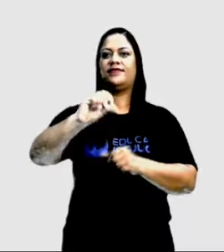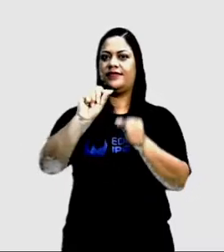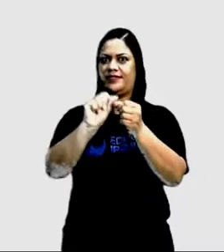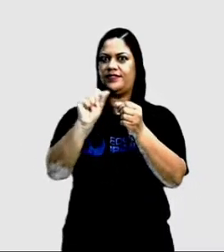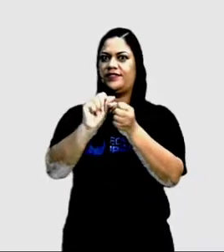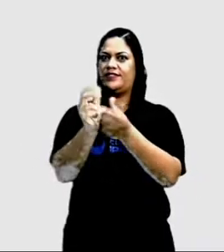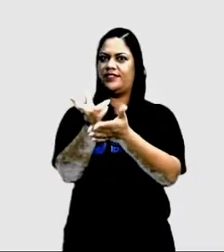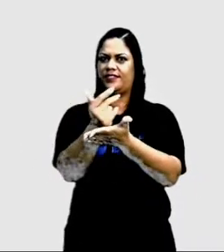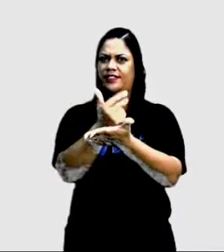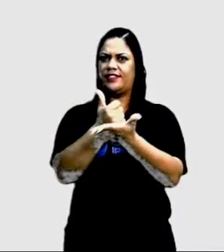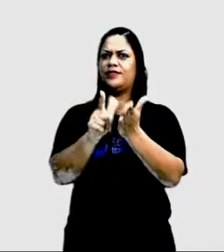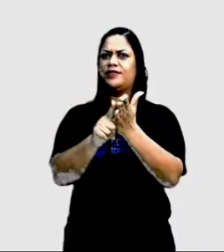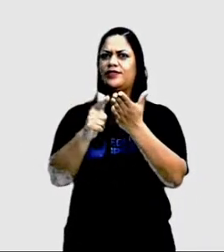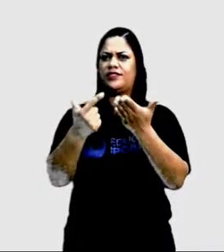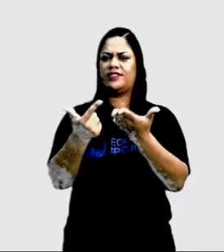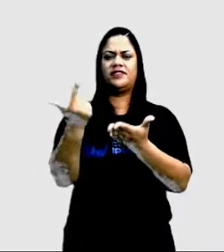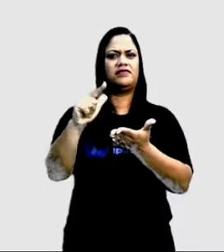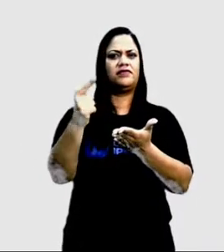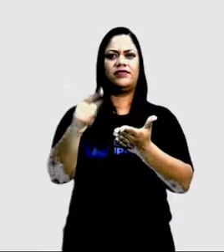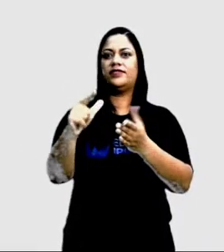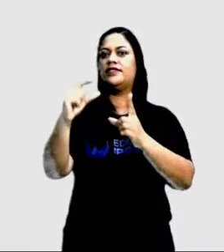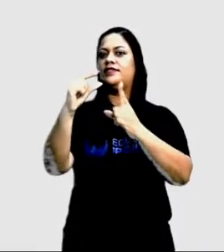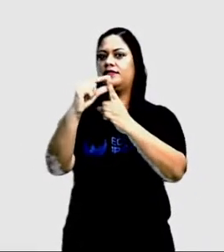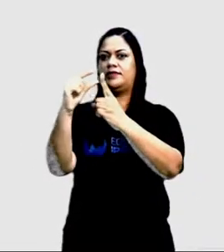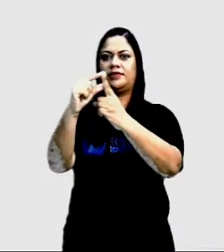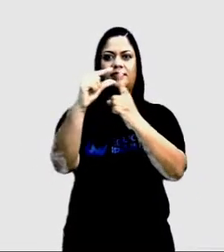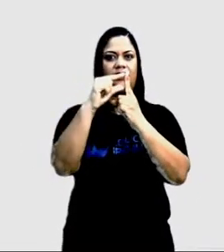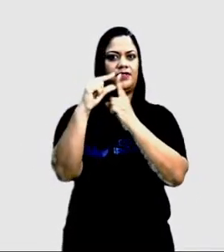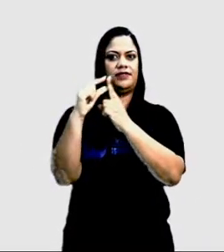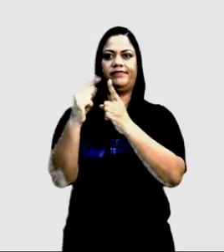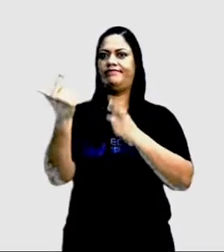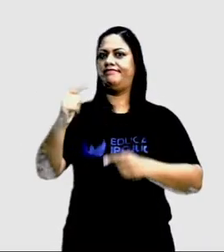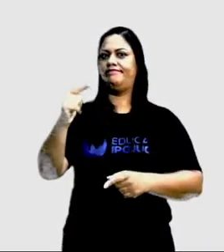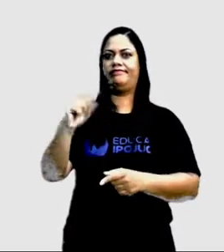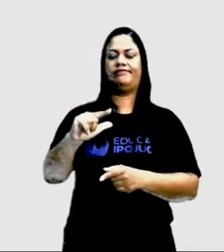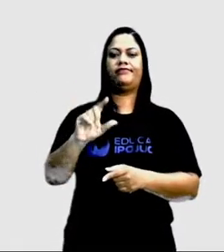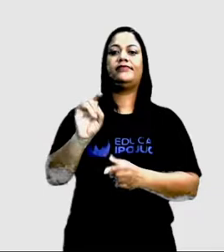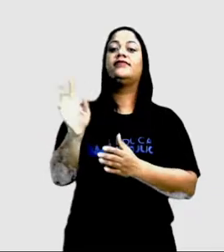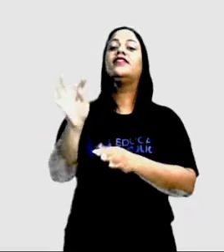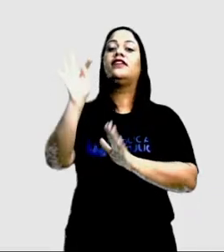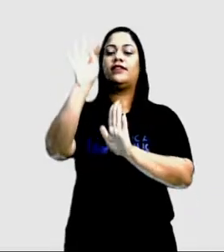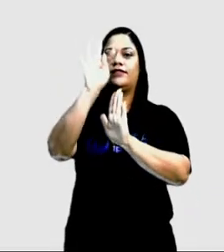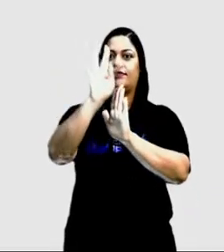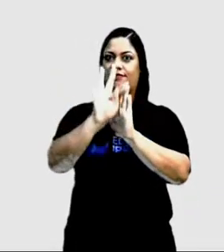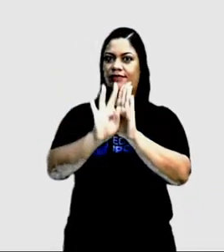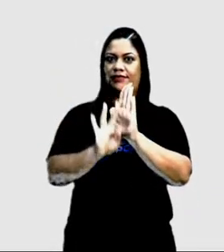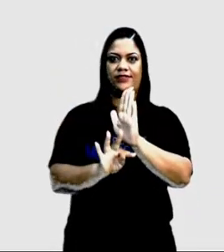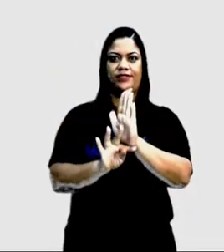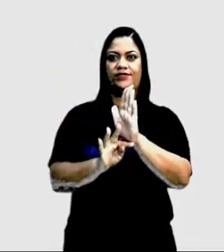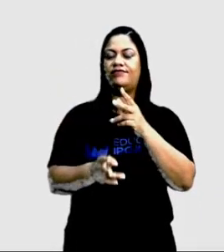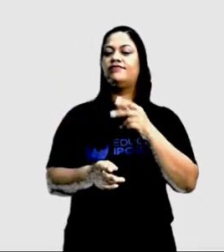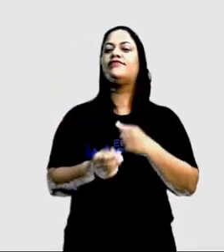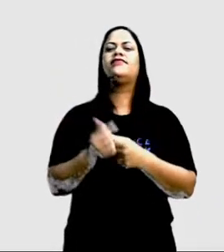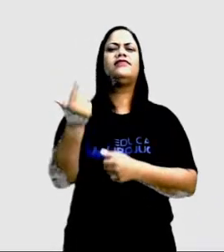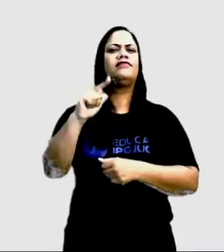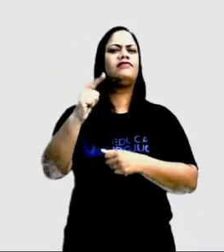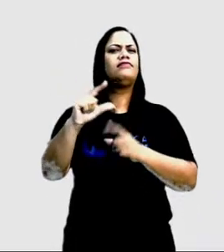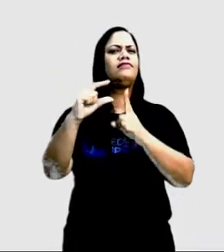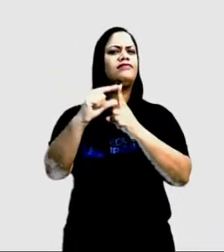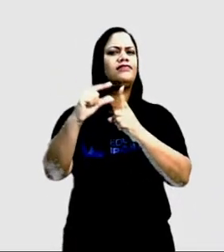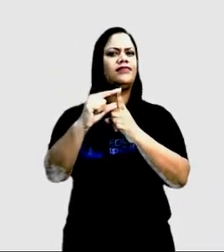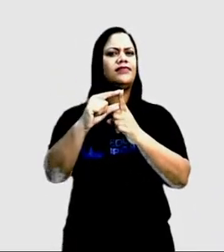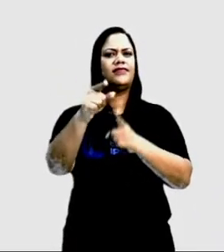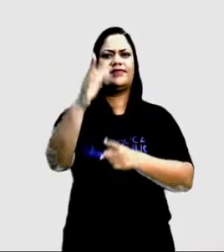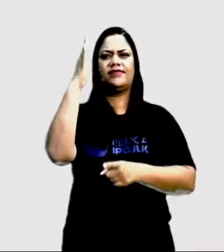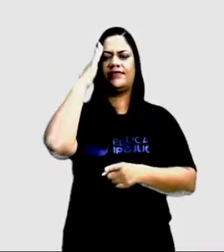ele desenhou para o jornal, ela não tinha palavras nenhuma. É o que a gente chama de texto não verbal. Vocês conseguem entender